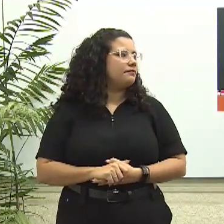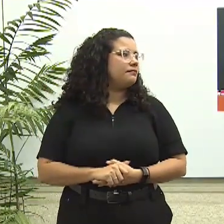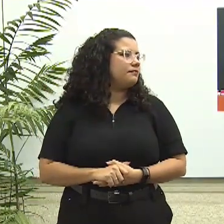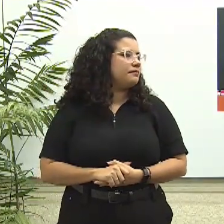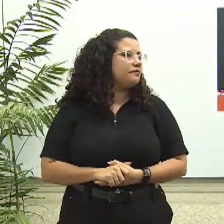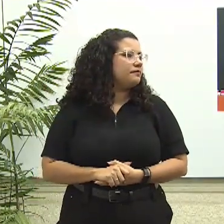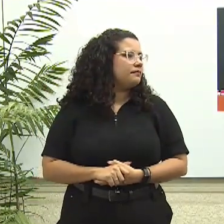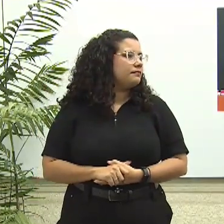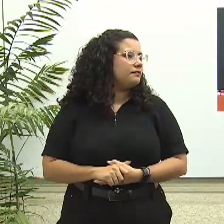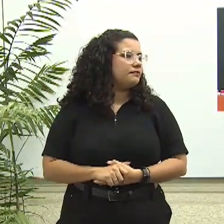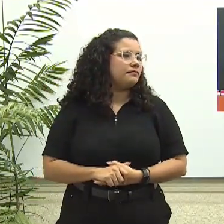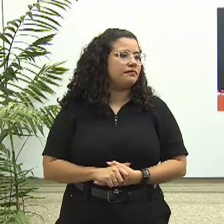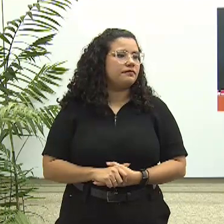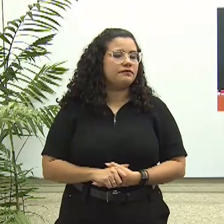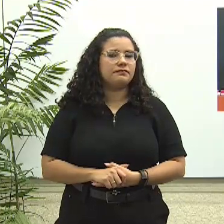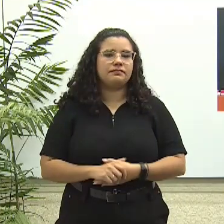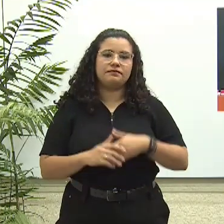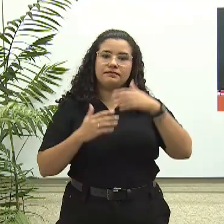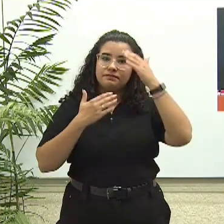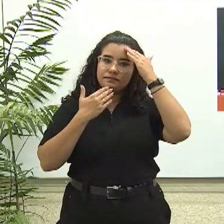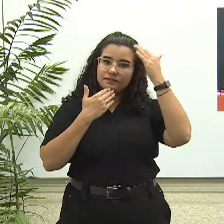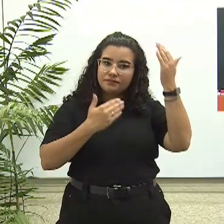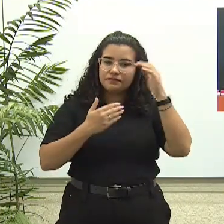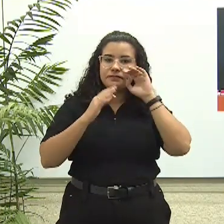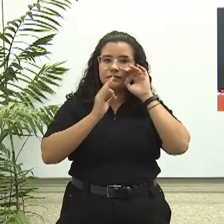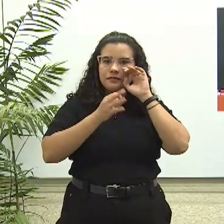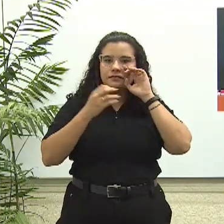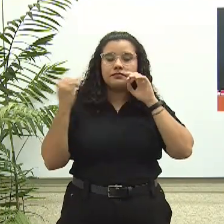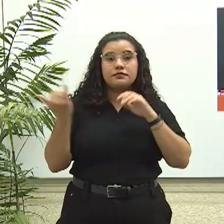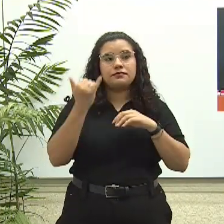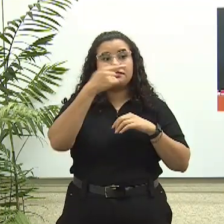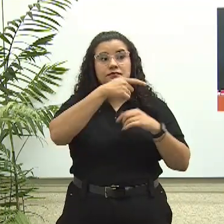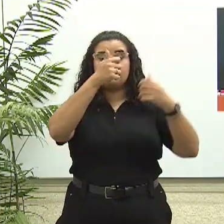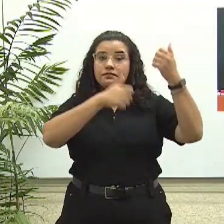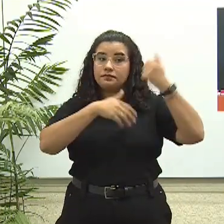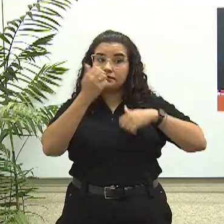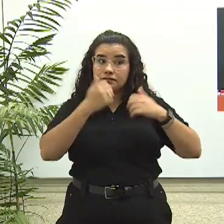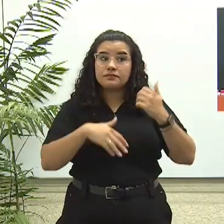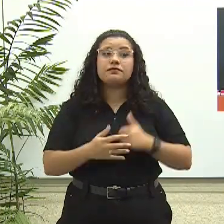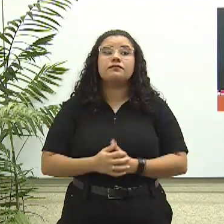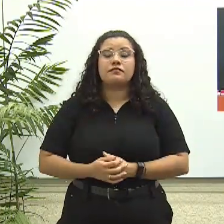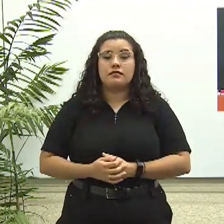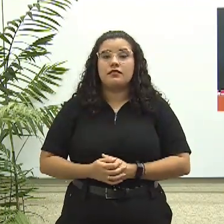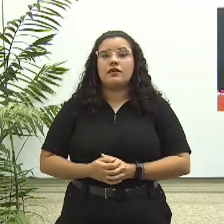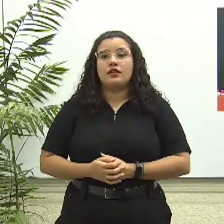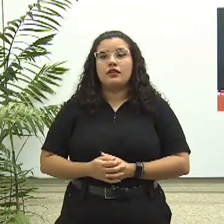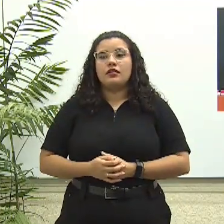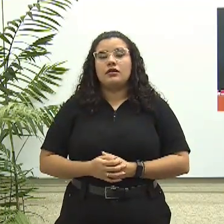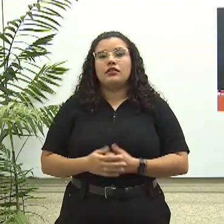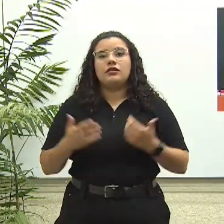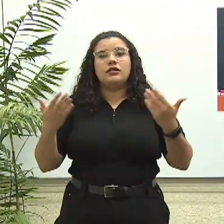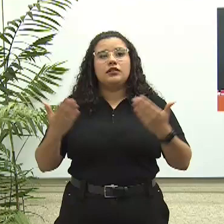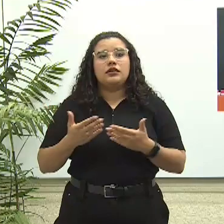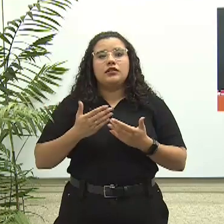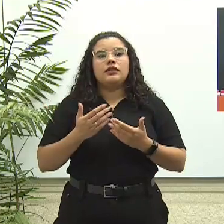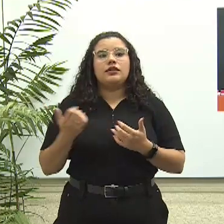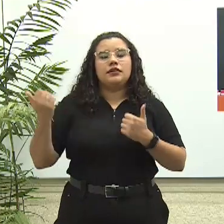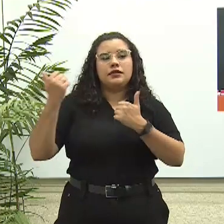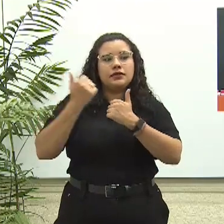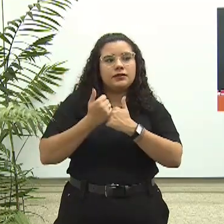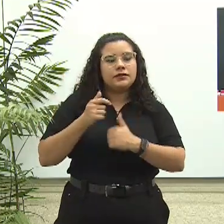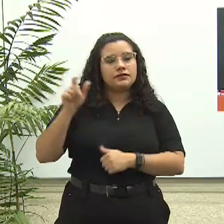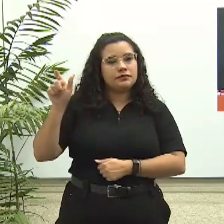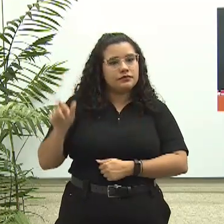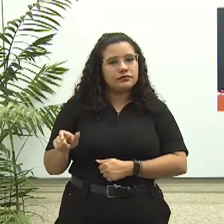obrigado obrigada Professor Valter muito importante sua fala também sua exposição Eh agora passo aqui pro nosso